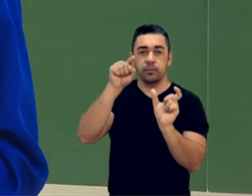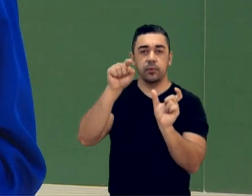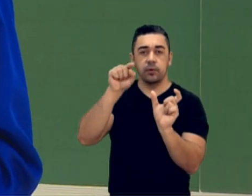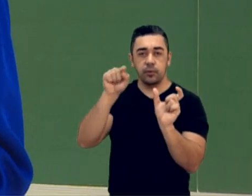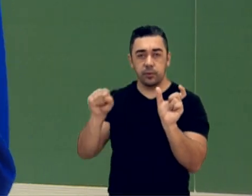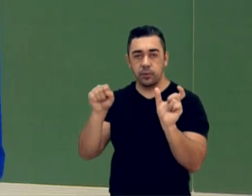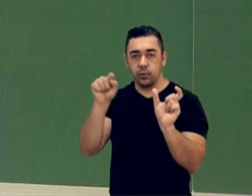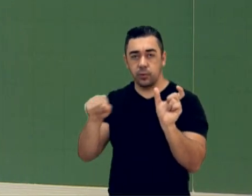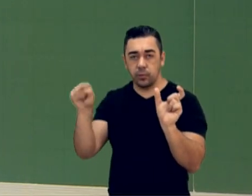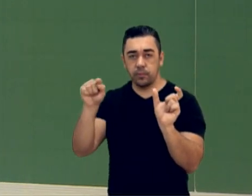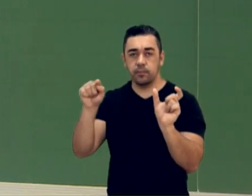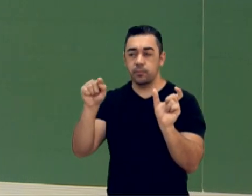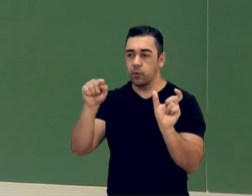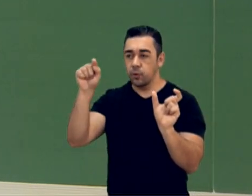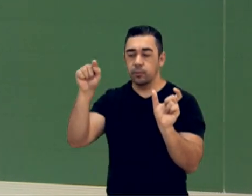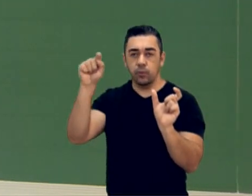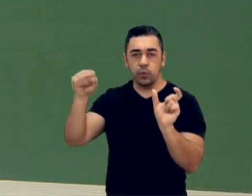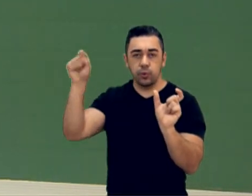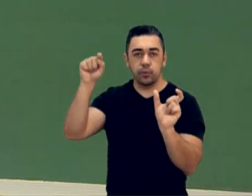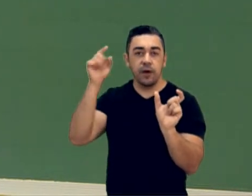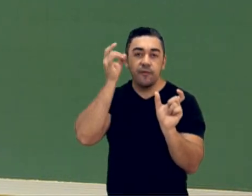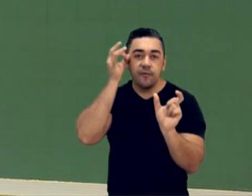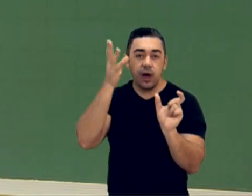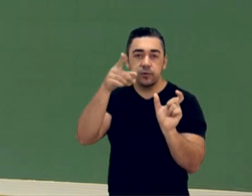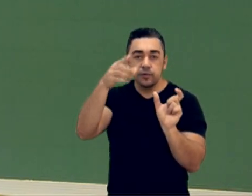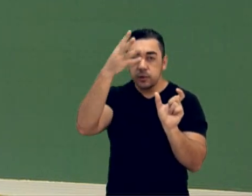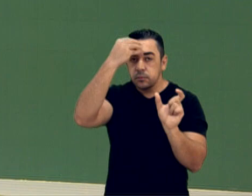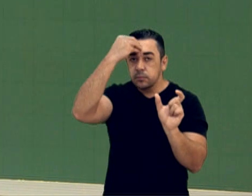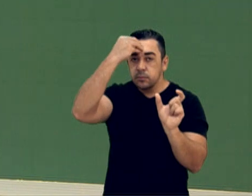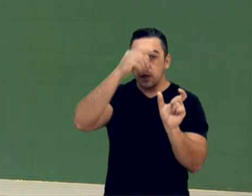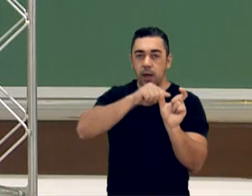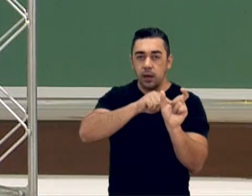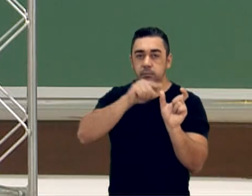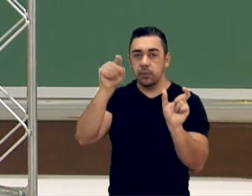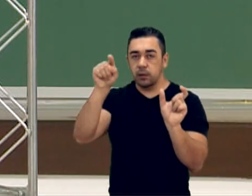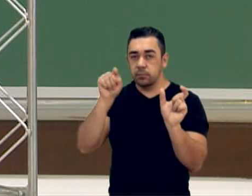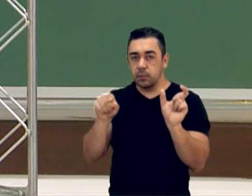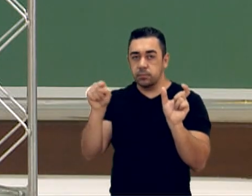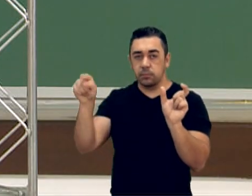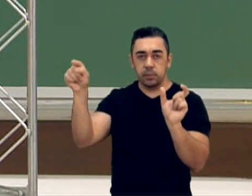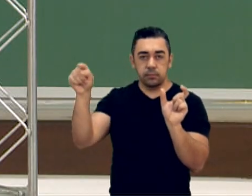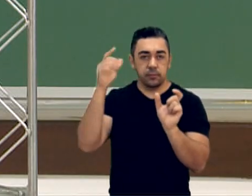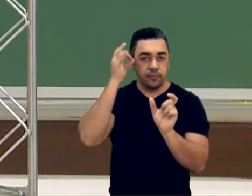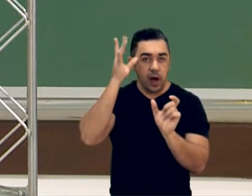cores diferentes, vai ficar mais fácil para você sistematizar e memorizar.